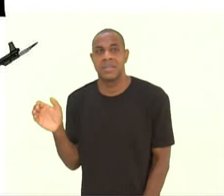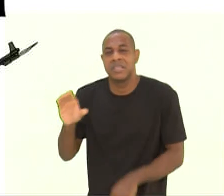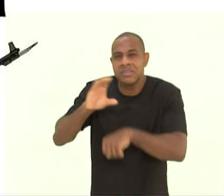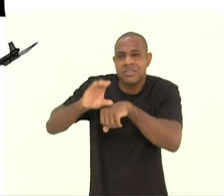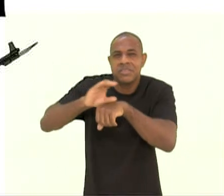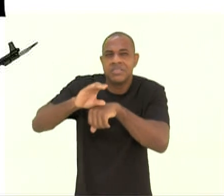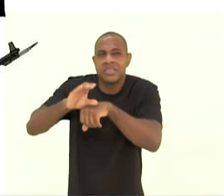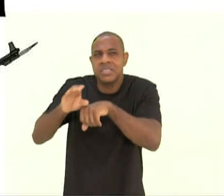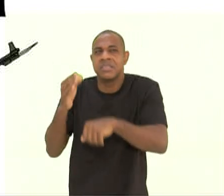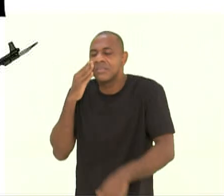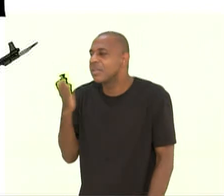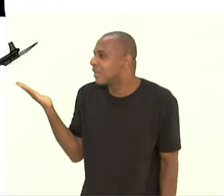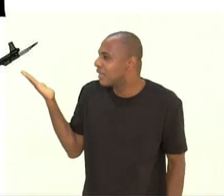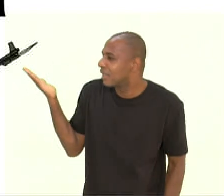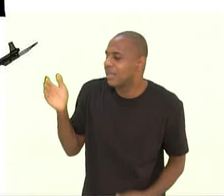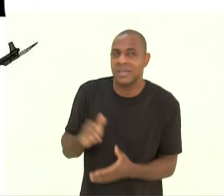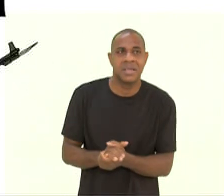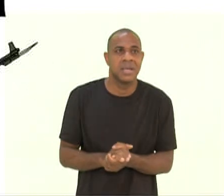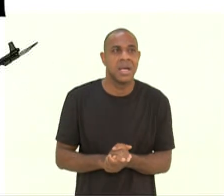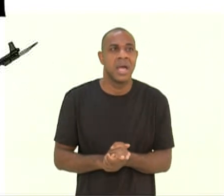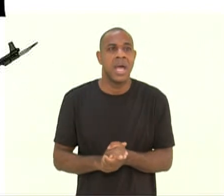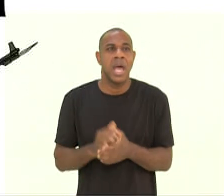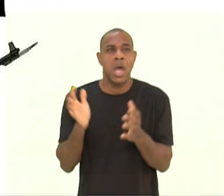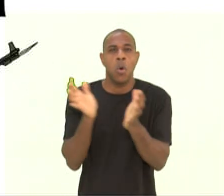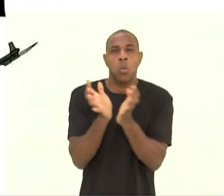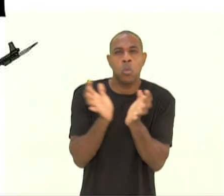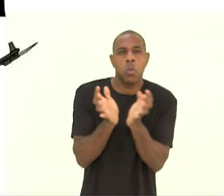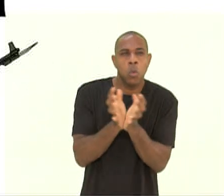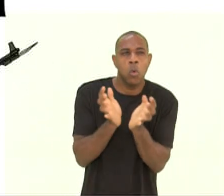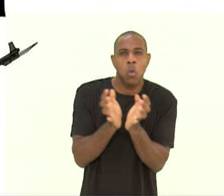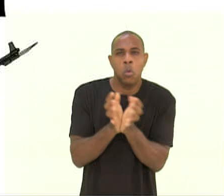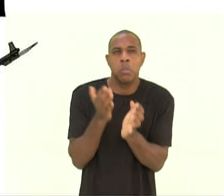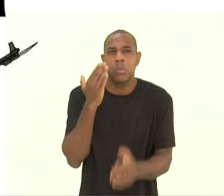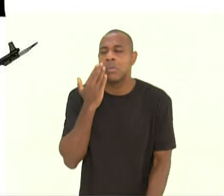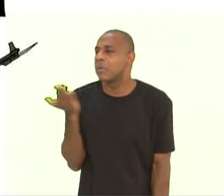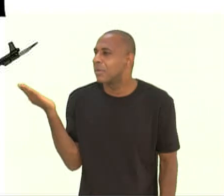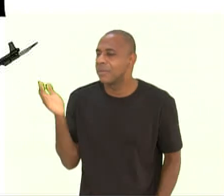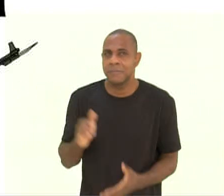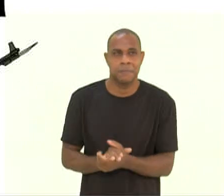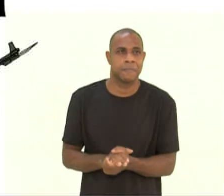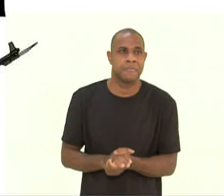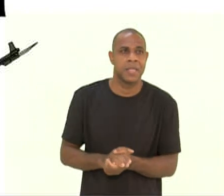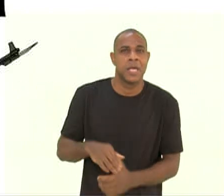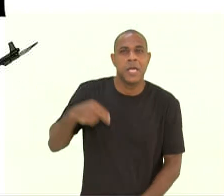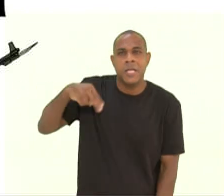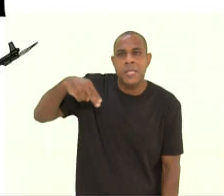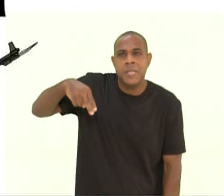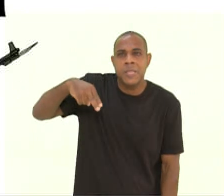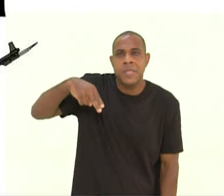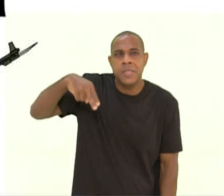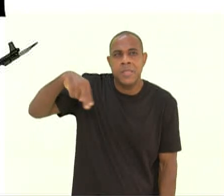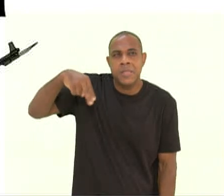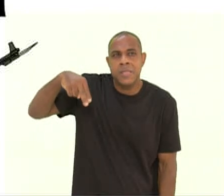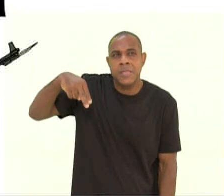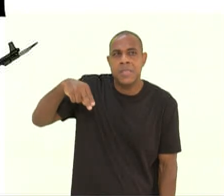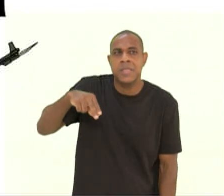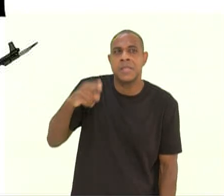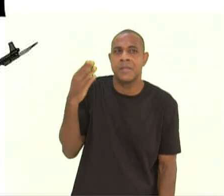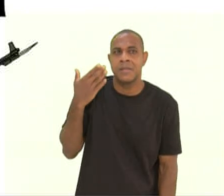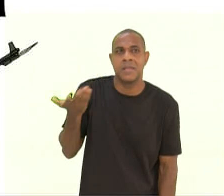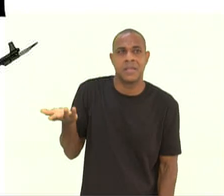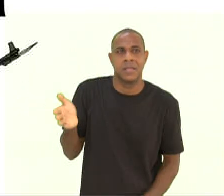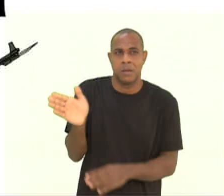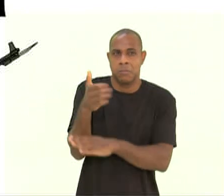cinza, onde o Boko Haram é um território onde ele controla no nordeste da Nigéria. E ali a bandeira símbolo do